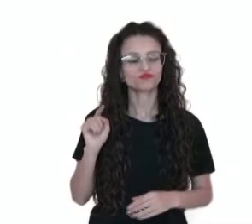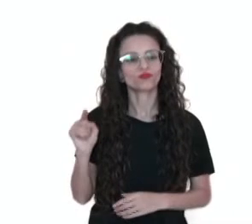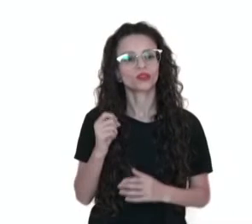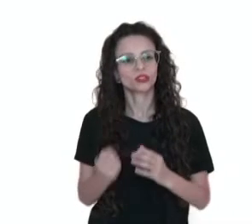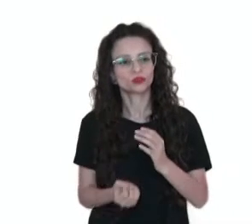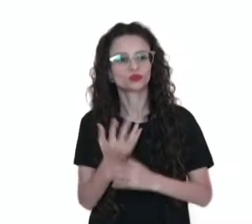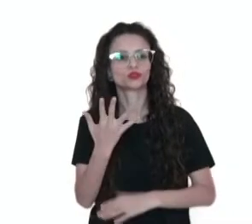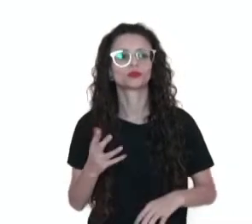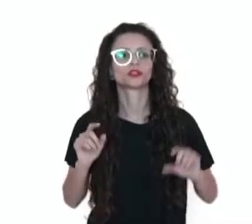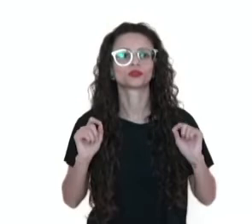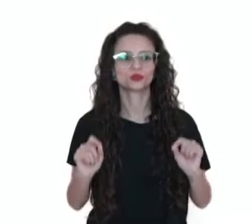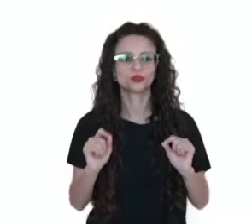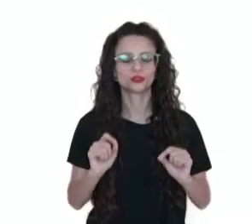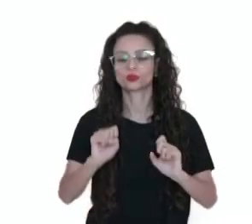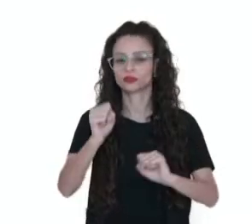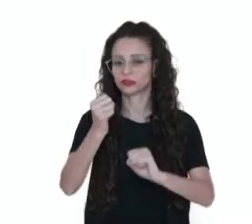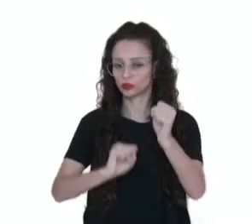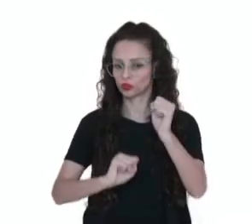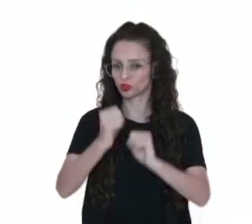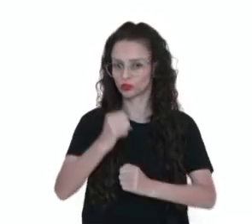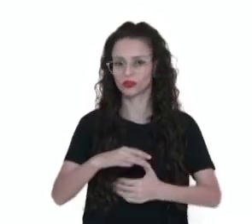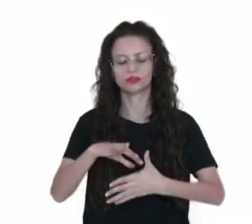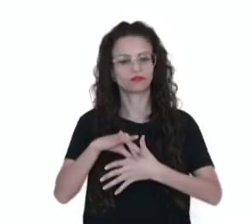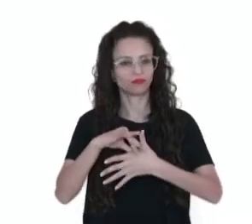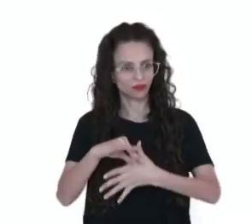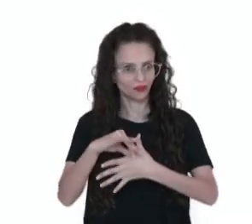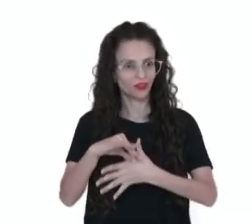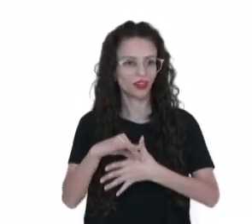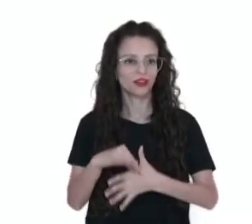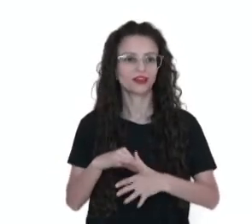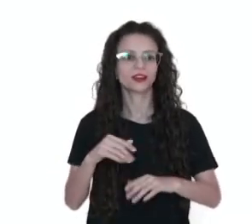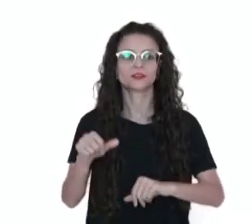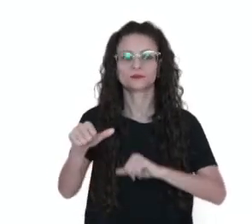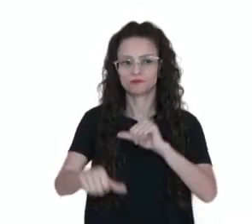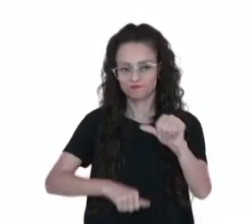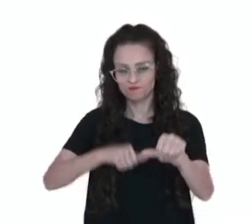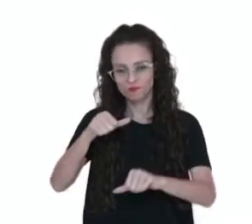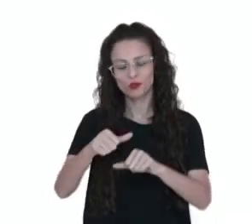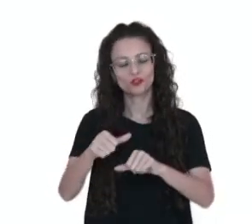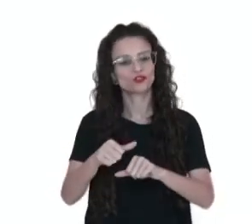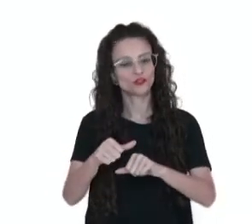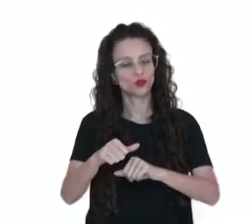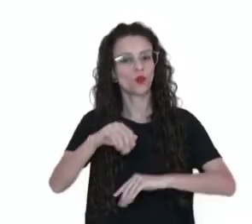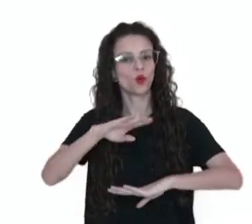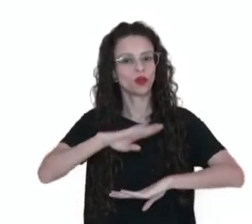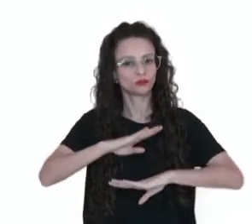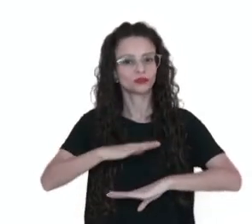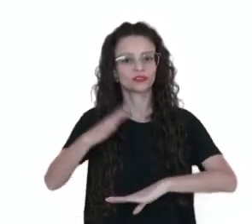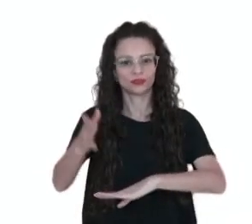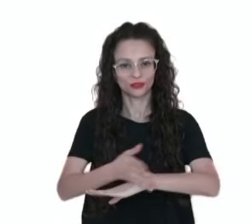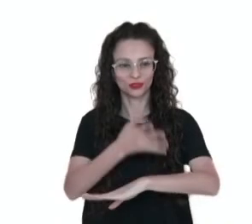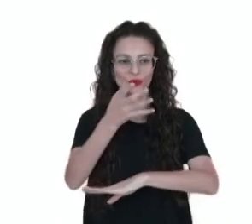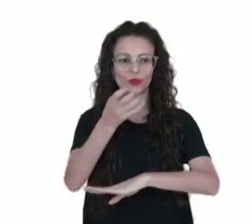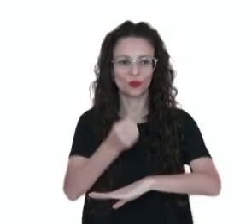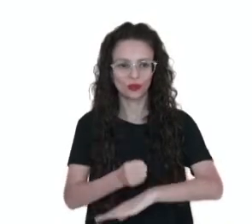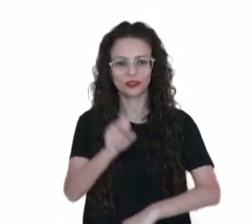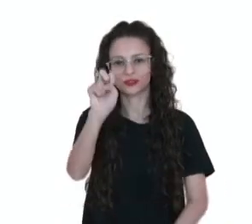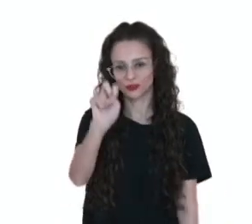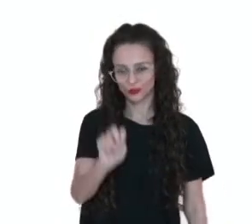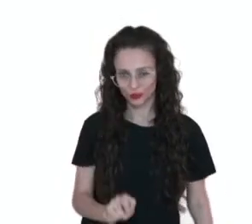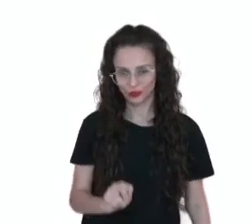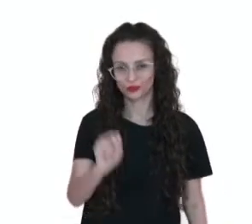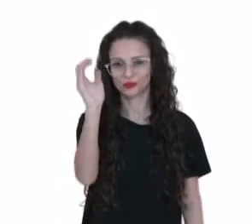surgimento então da indústria do charque modificou o quadro e a colonização do sul do